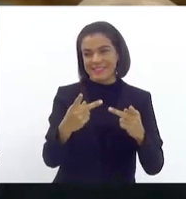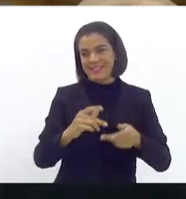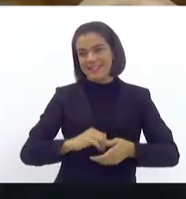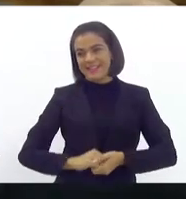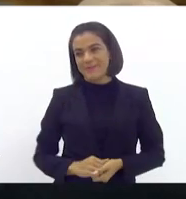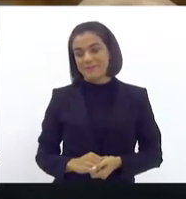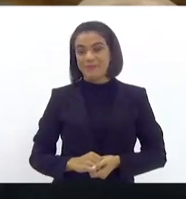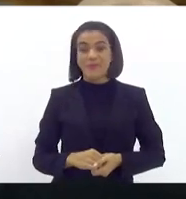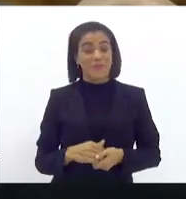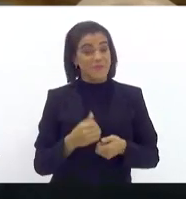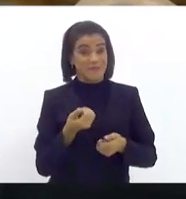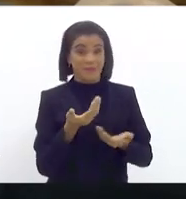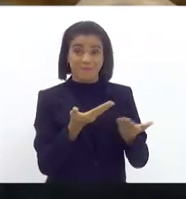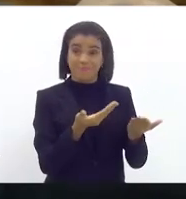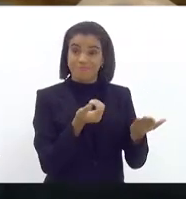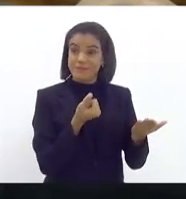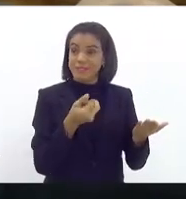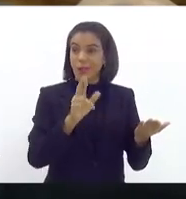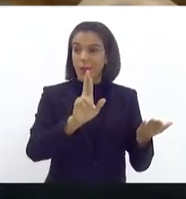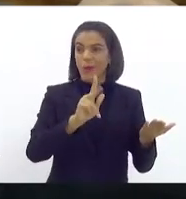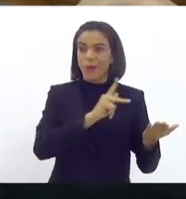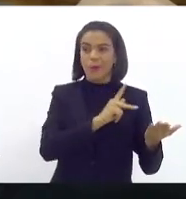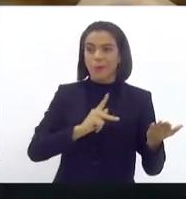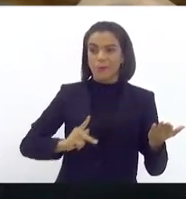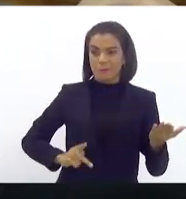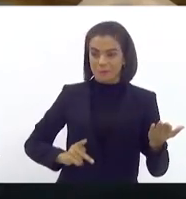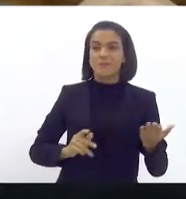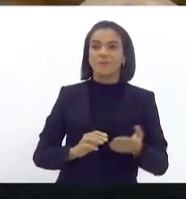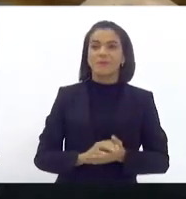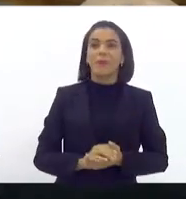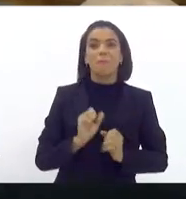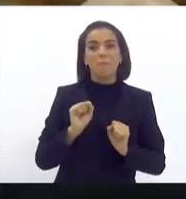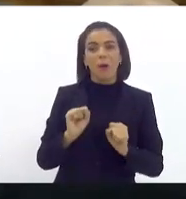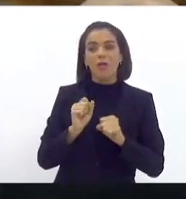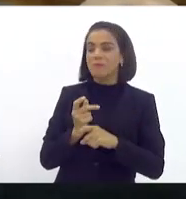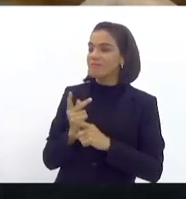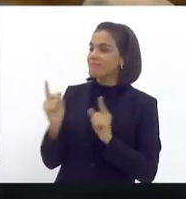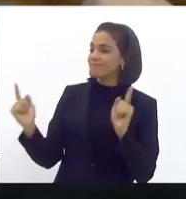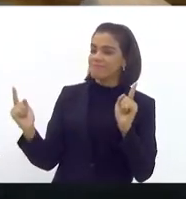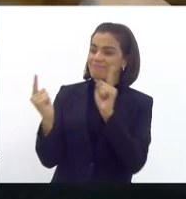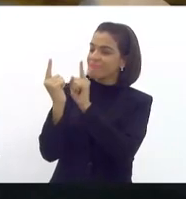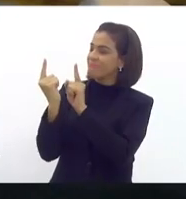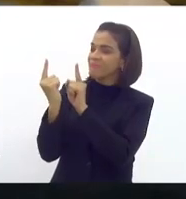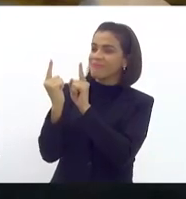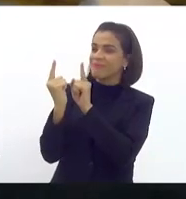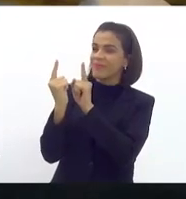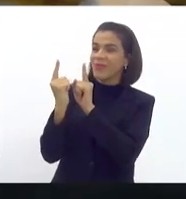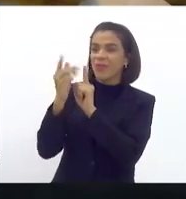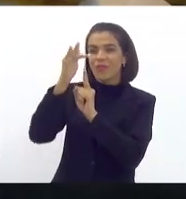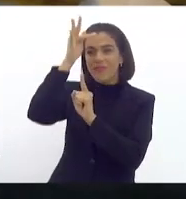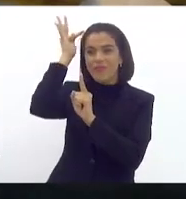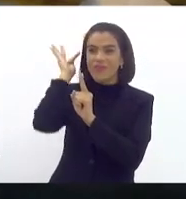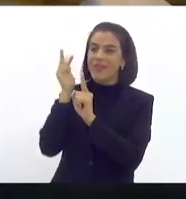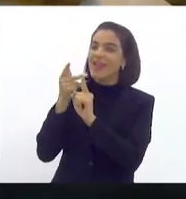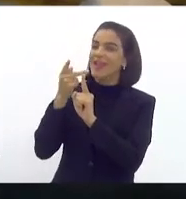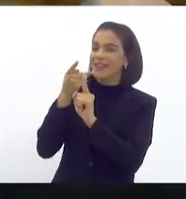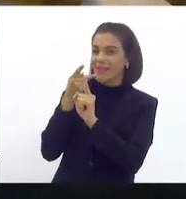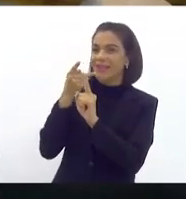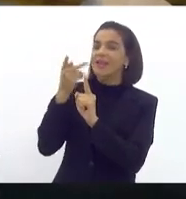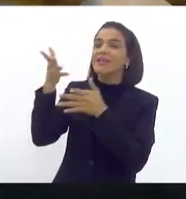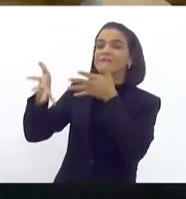Vossa Excelência poderia, presidente, se dirigir ao deputado Fred Pacheco, viu, com a língua dos sinais e fazer